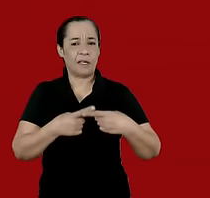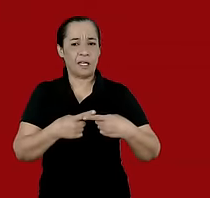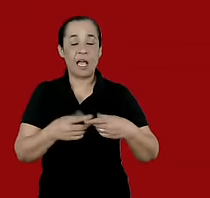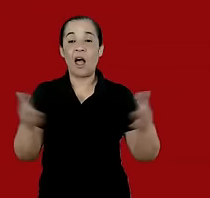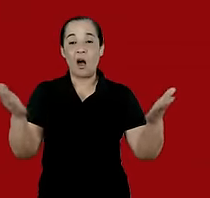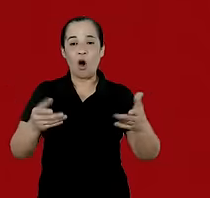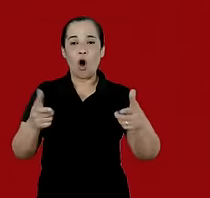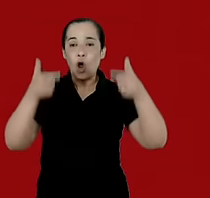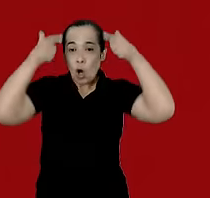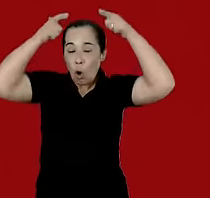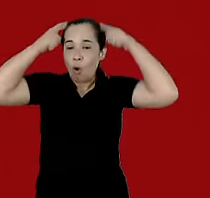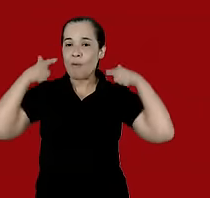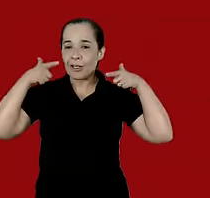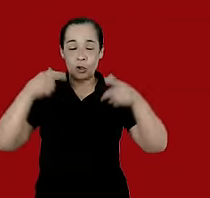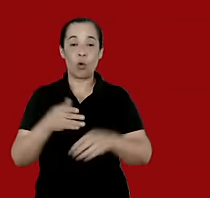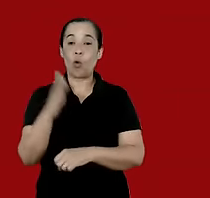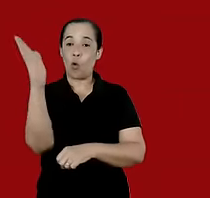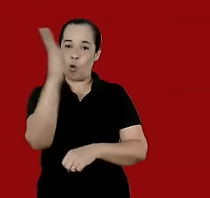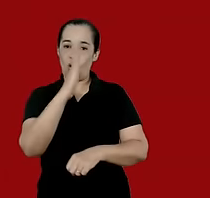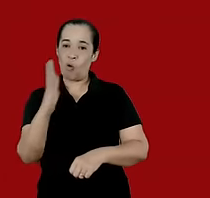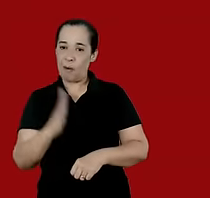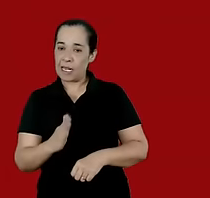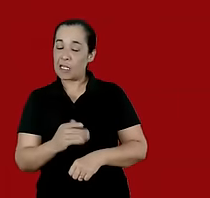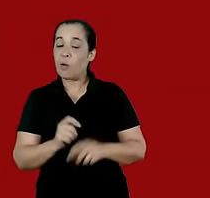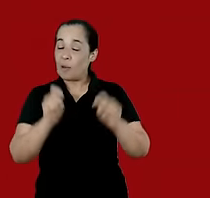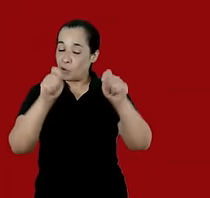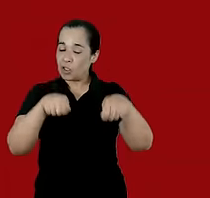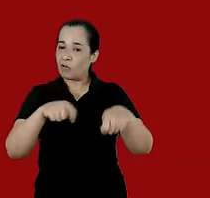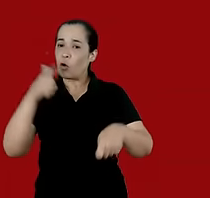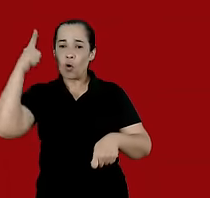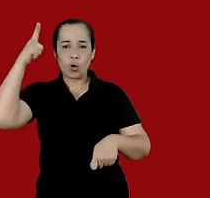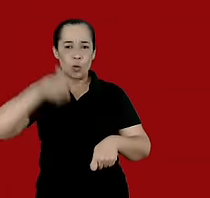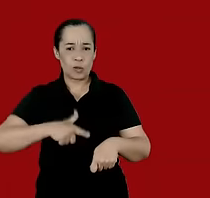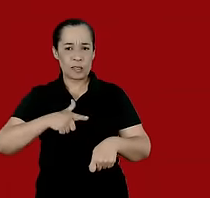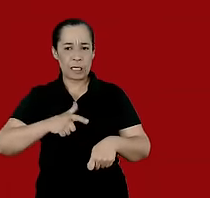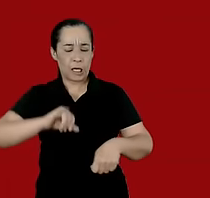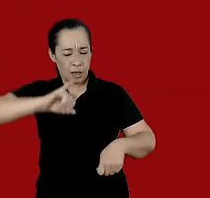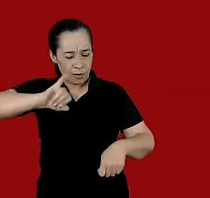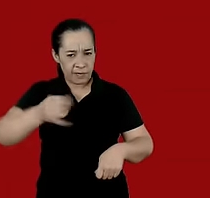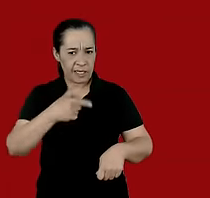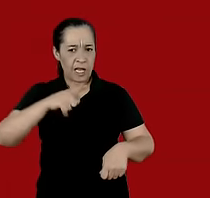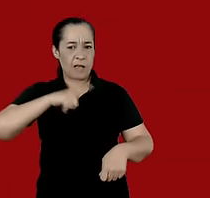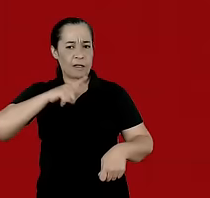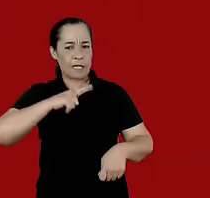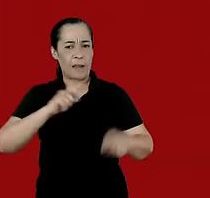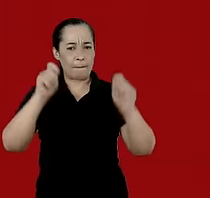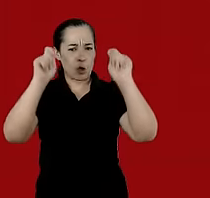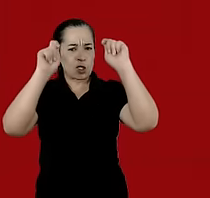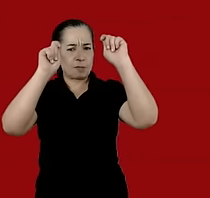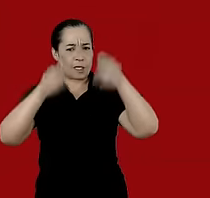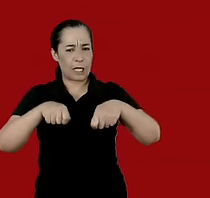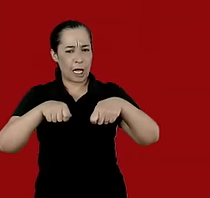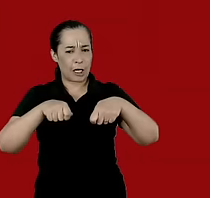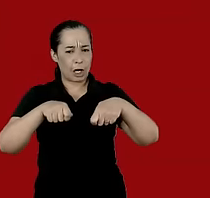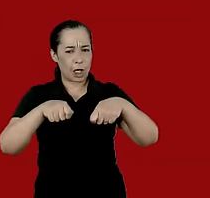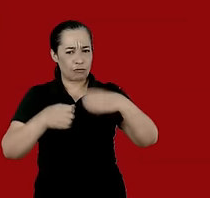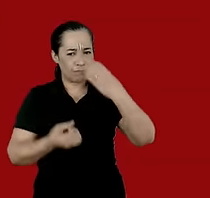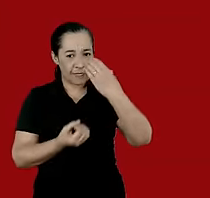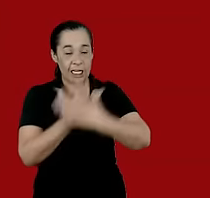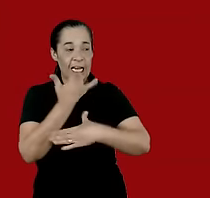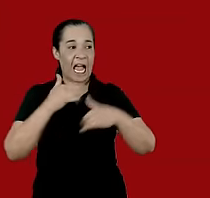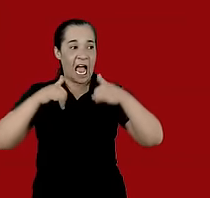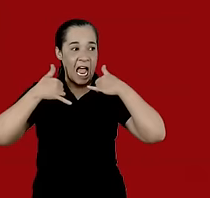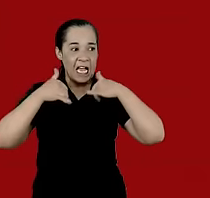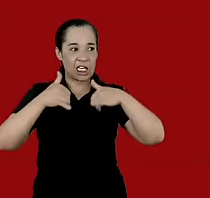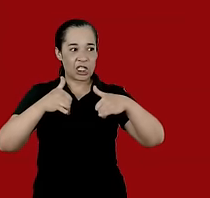mostra aqui o Brasil é um sério candidato a se beneficiar disso porque tem uma capacidade de produzir energia Verde bastante grande mas aqui é mais o